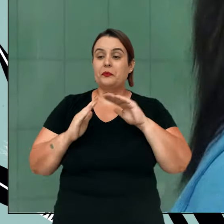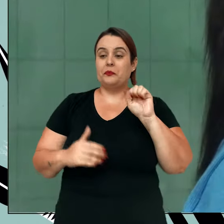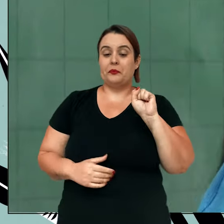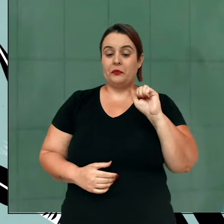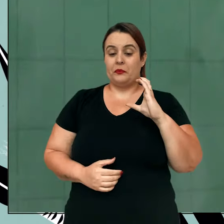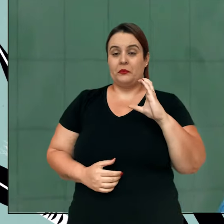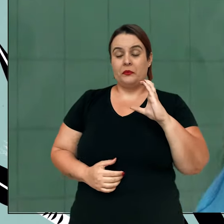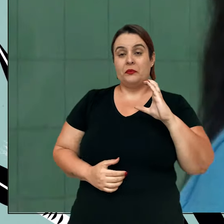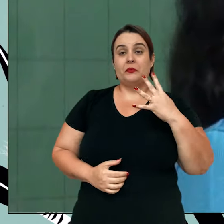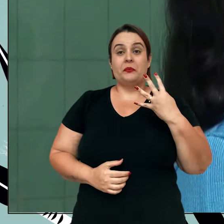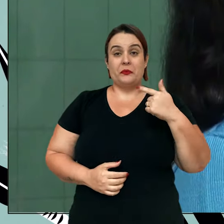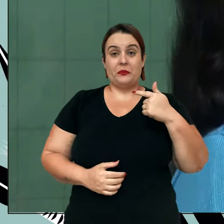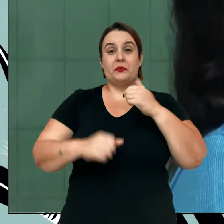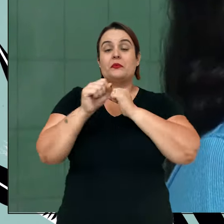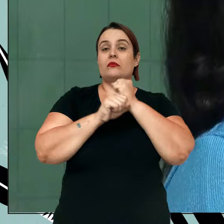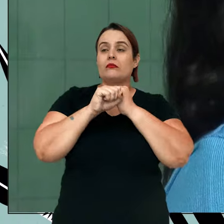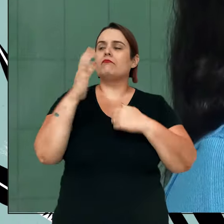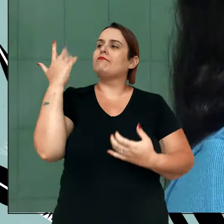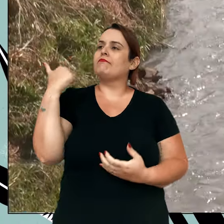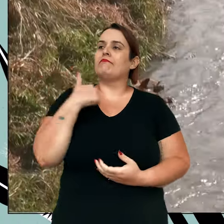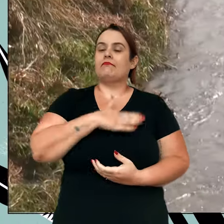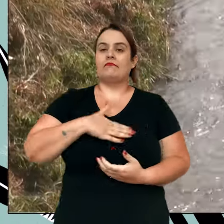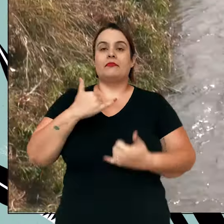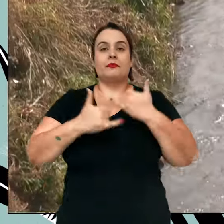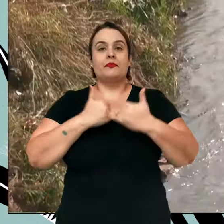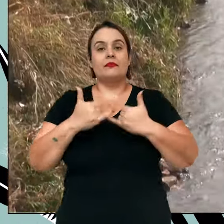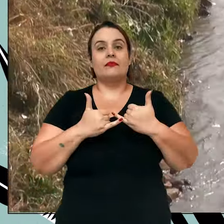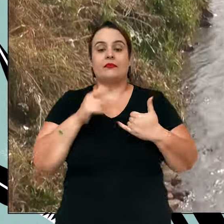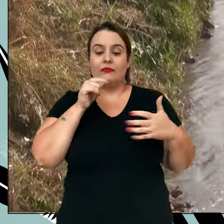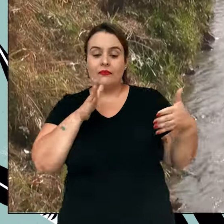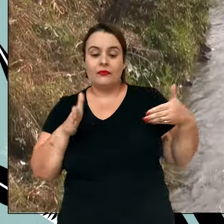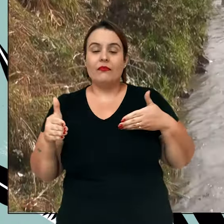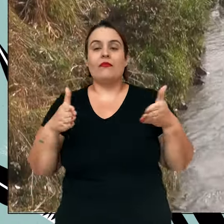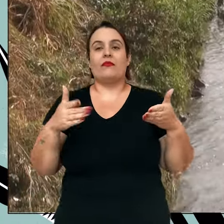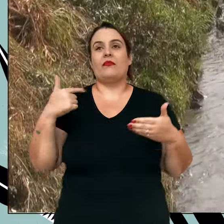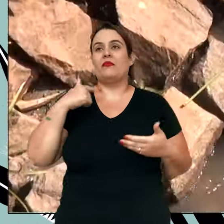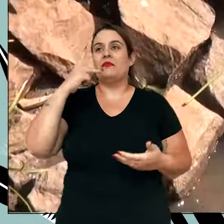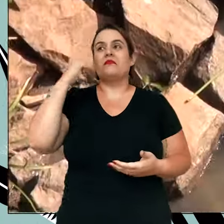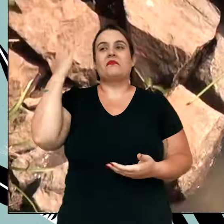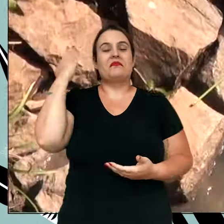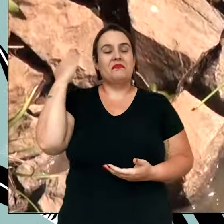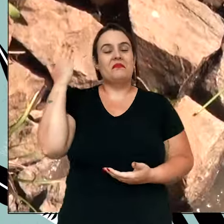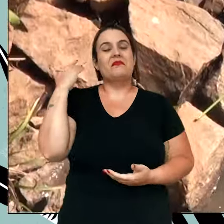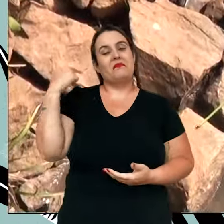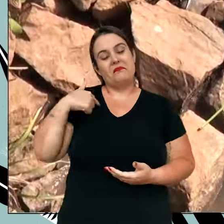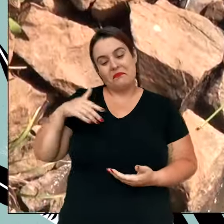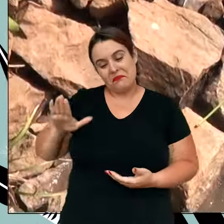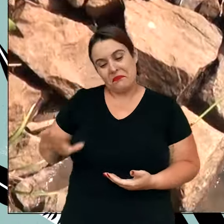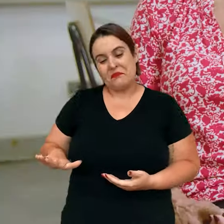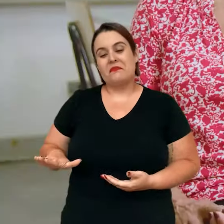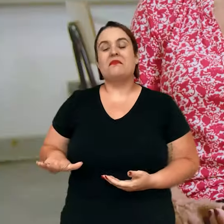Eu moro em São Caetano há 47 anos. Eu gostava muito de brincar ali no rio. Eu falei do passado,